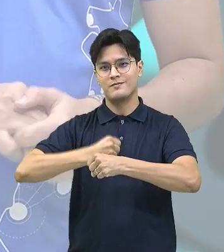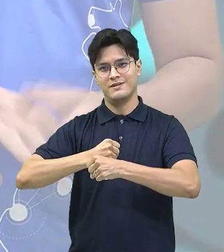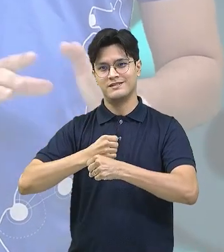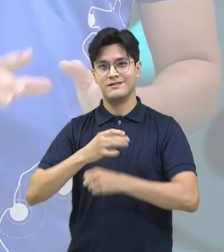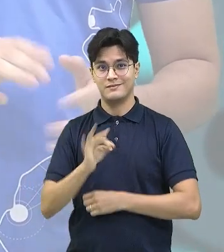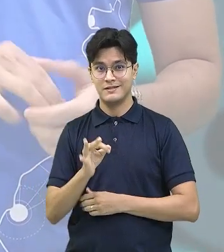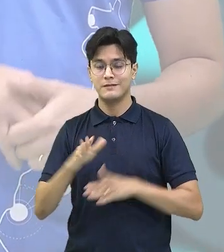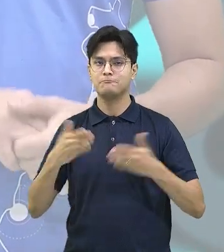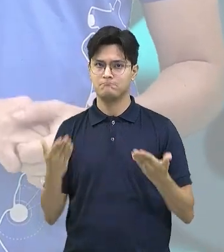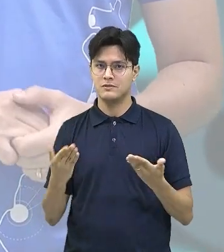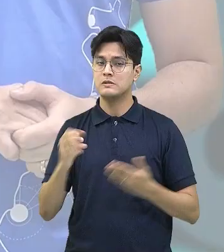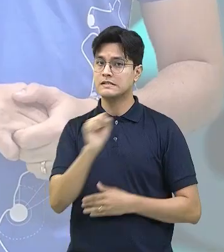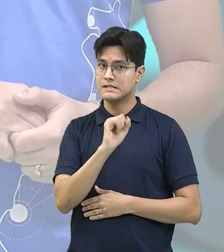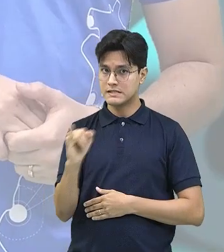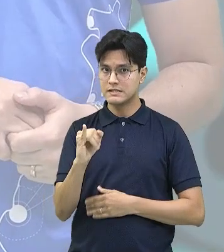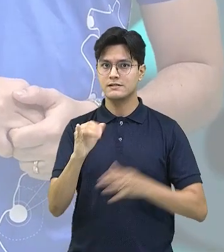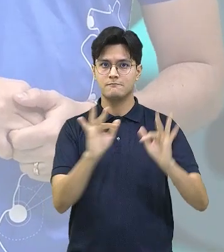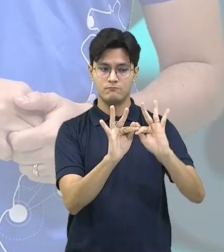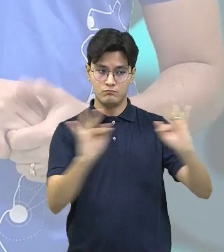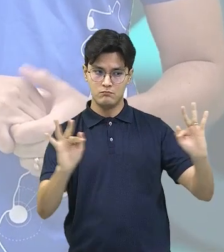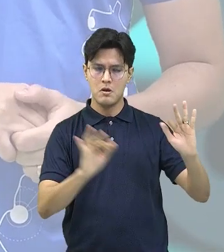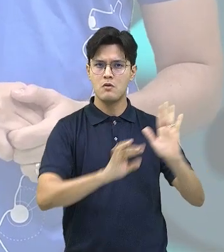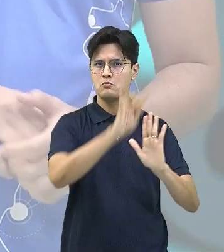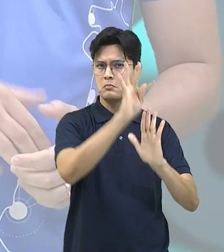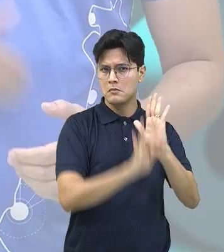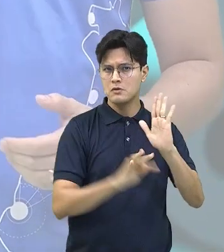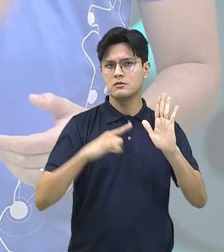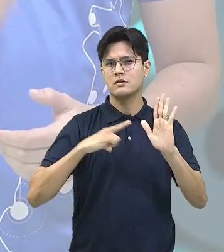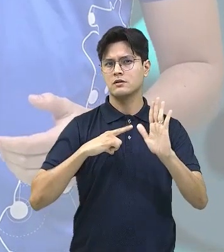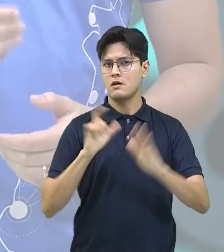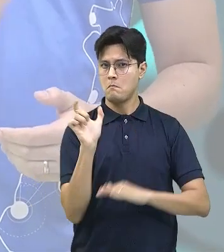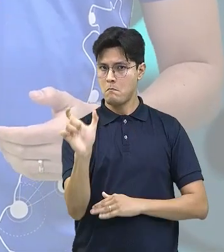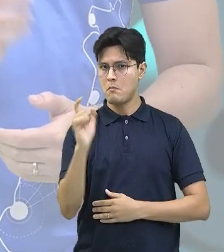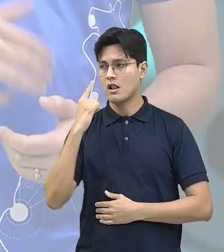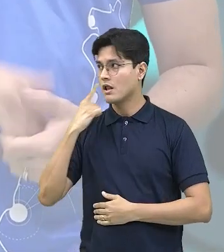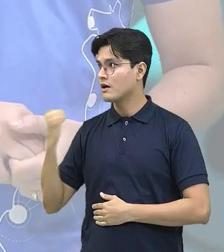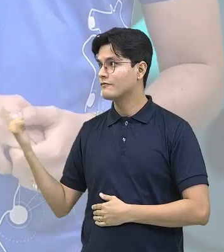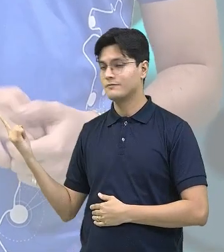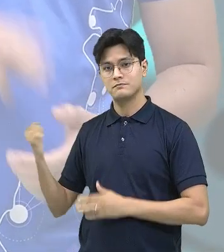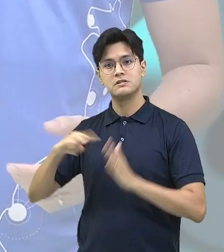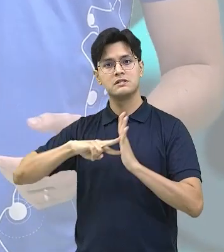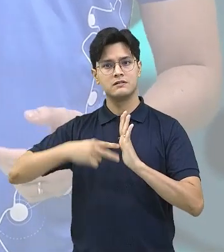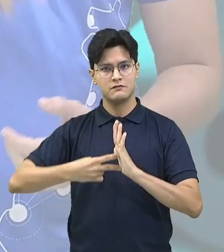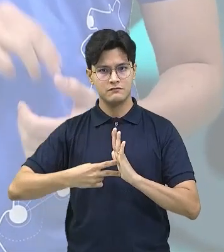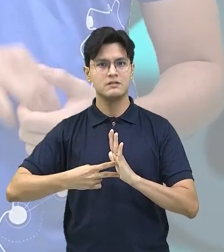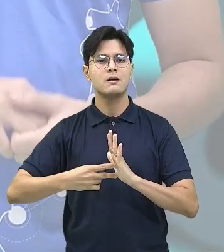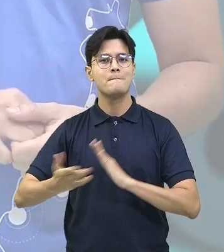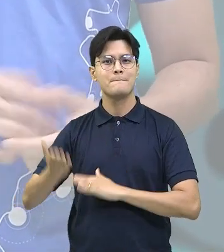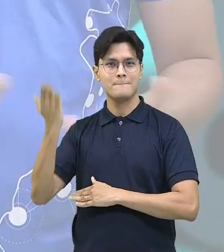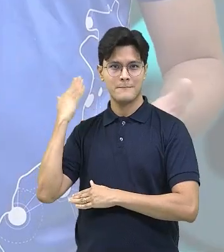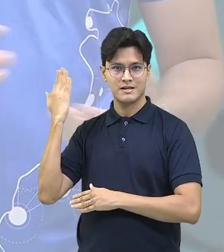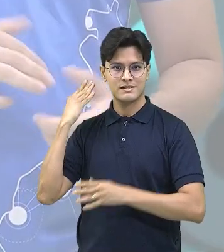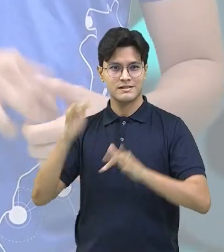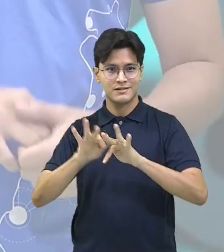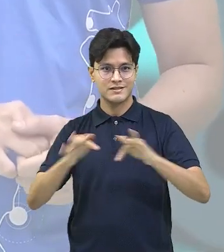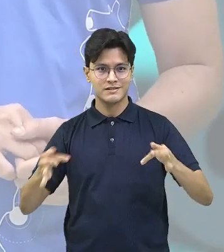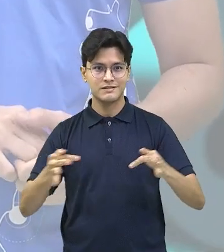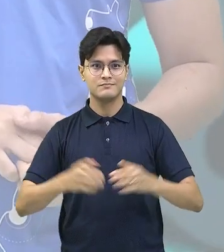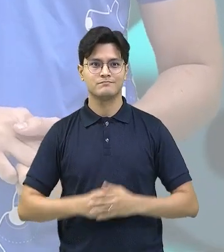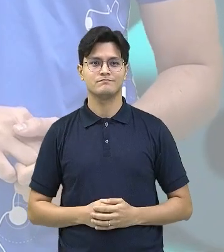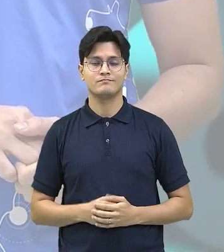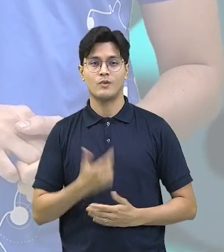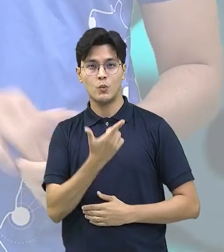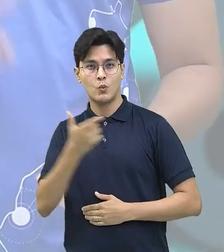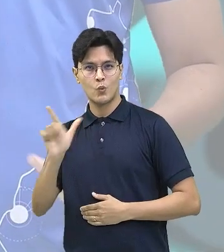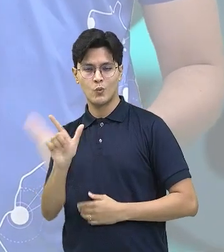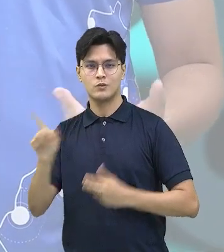ok? Mas existem outras expressões aqui também. Veja, 2 days ago. 2 days ago. Você sabe que o to é